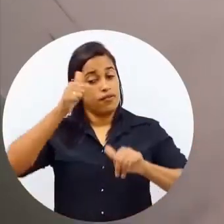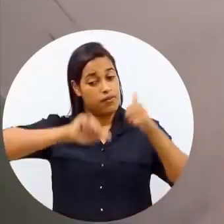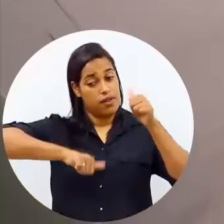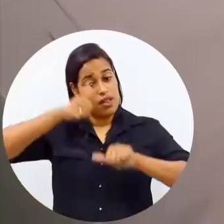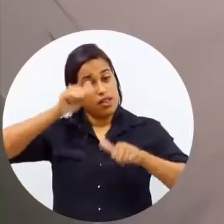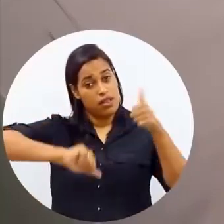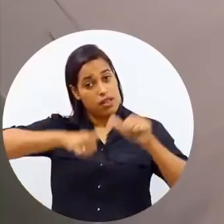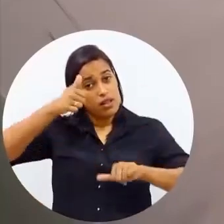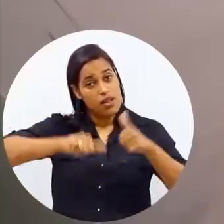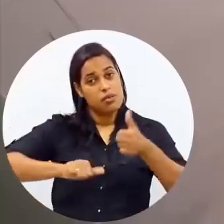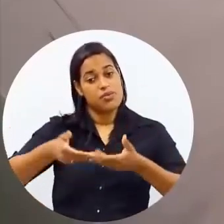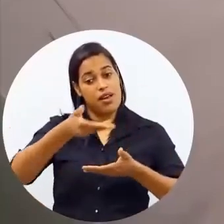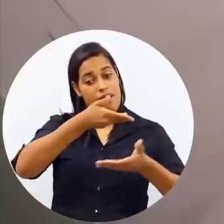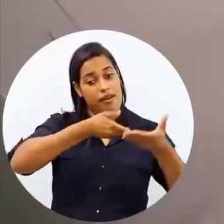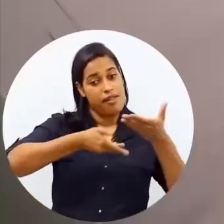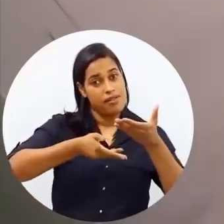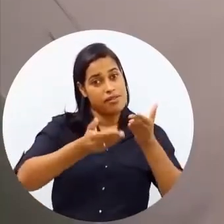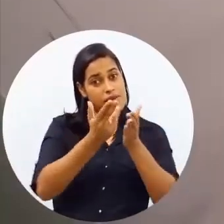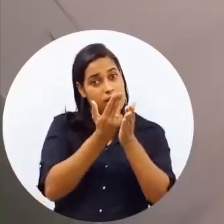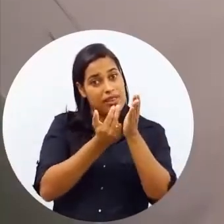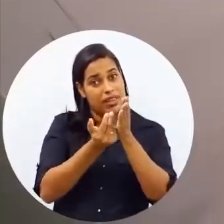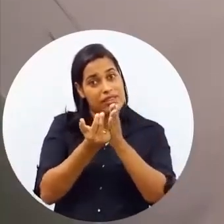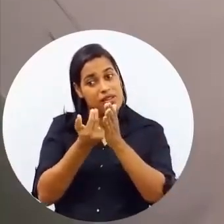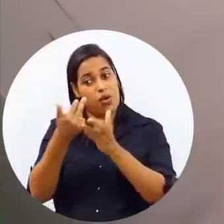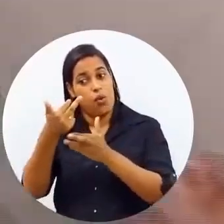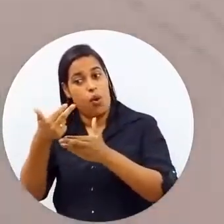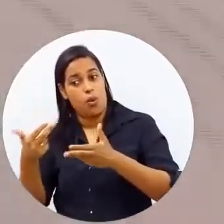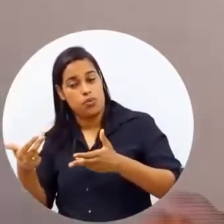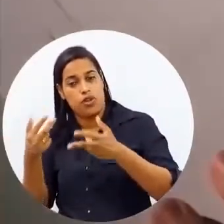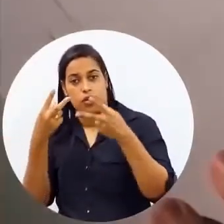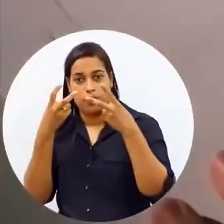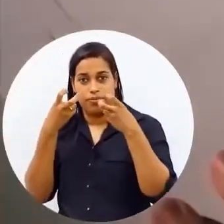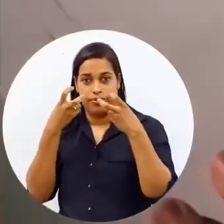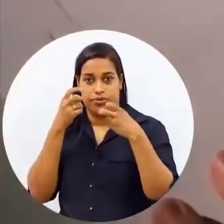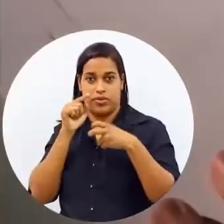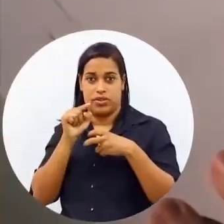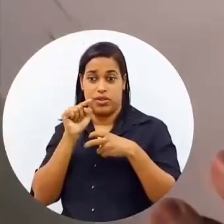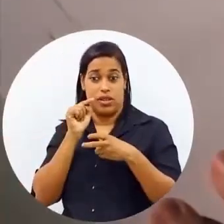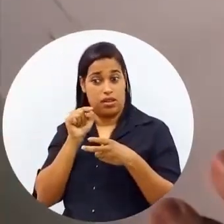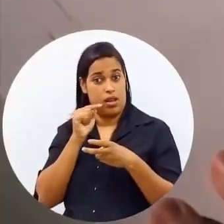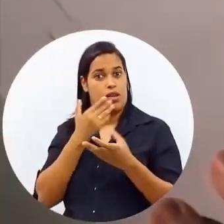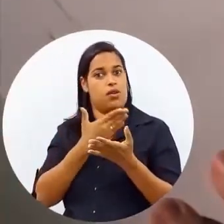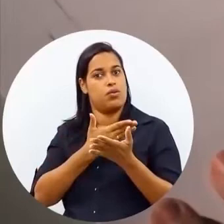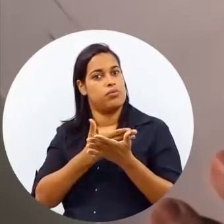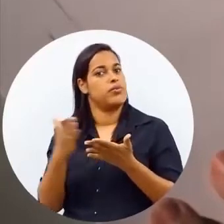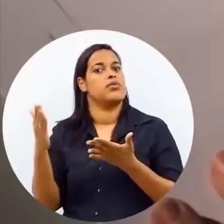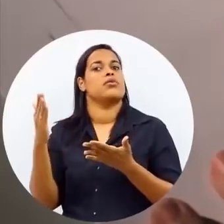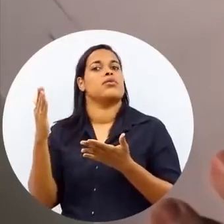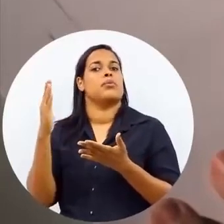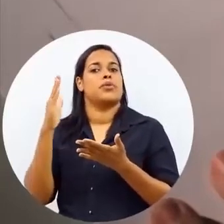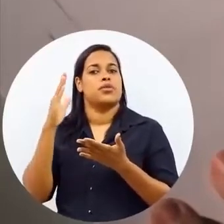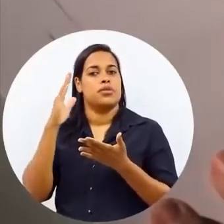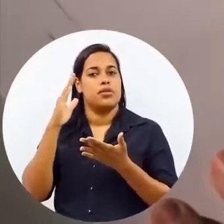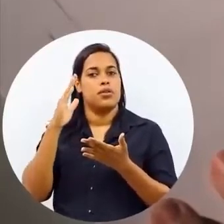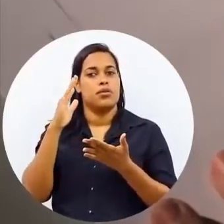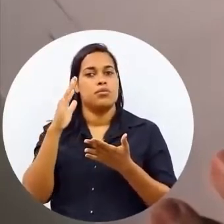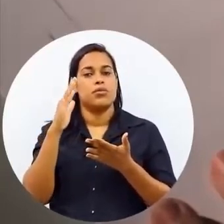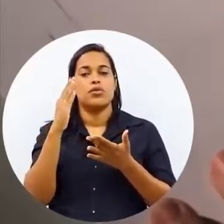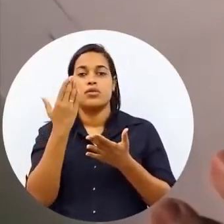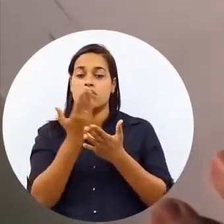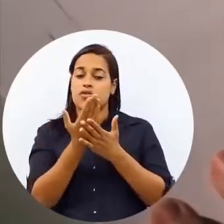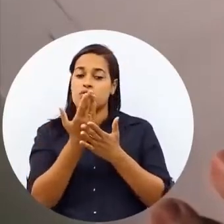Verificamos a relação da figura com o objeto que estamos observando e a partir daí sim começamos a